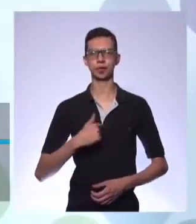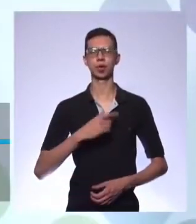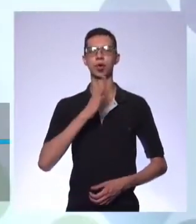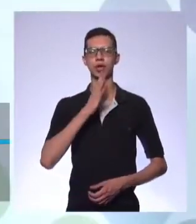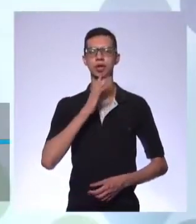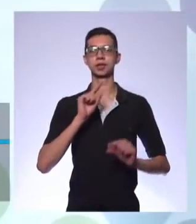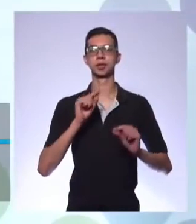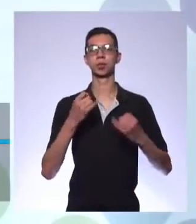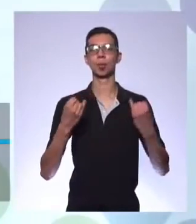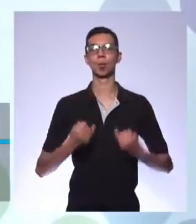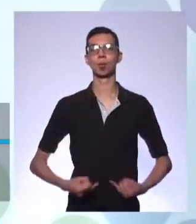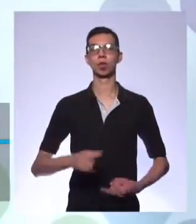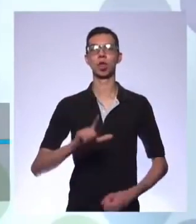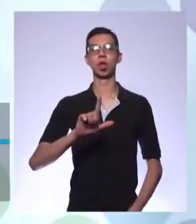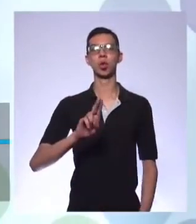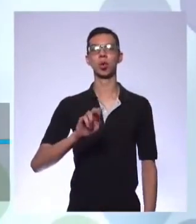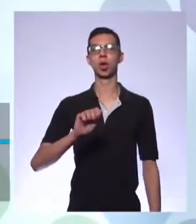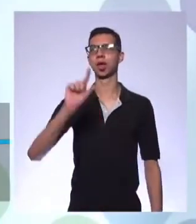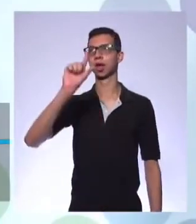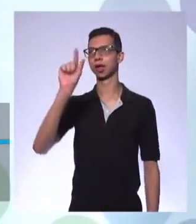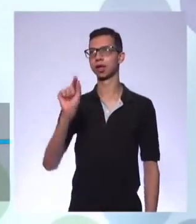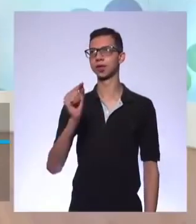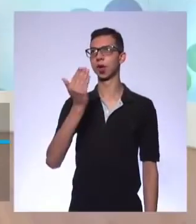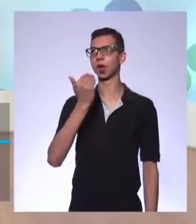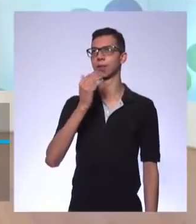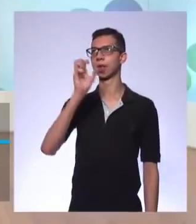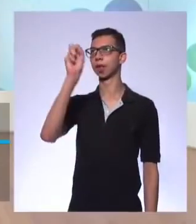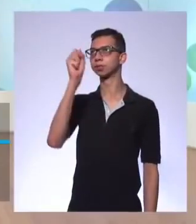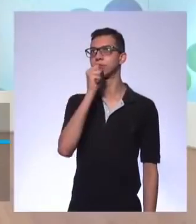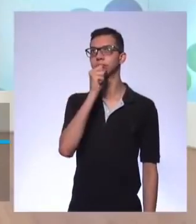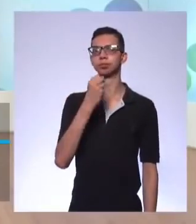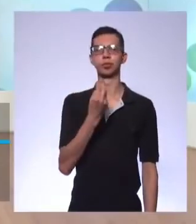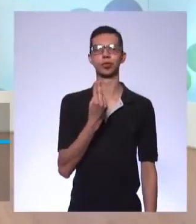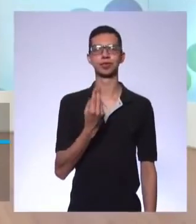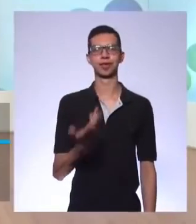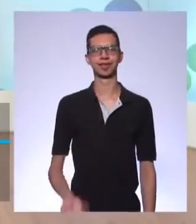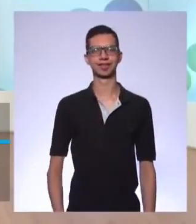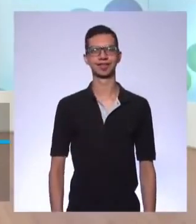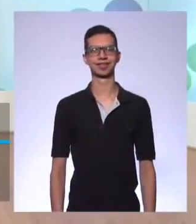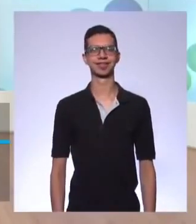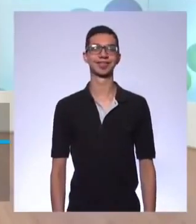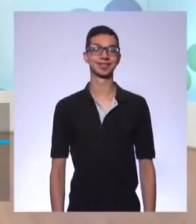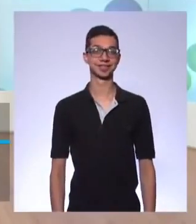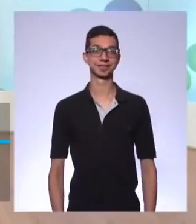só não pode comer a Lua, né? a Lua daquela É. sugada